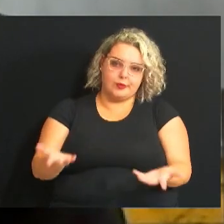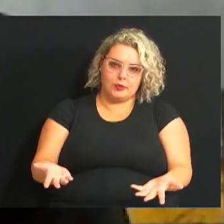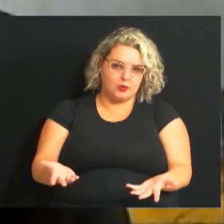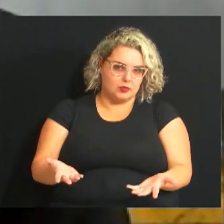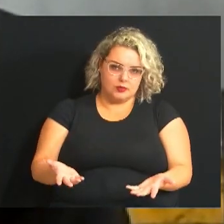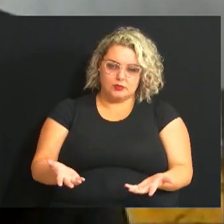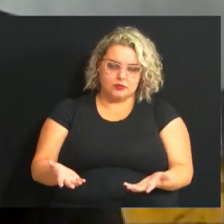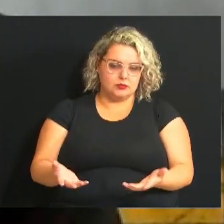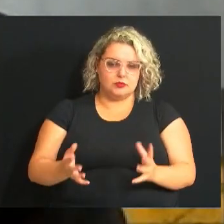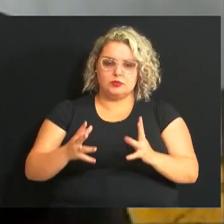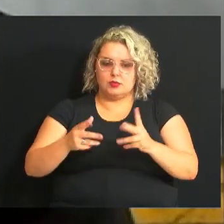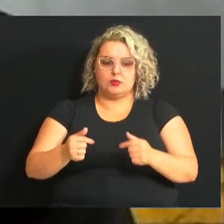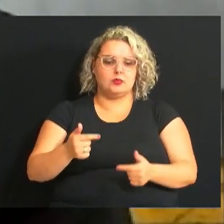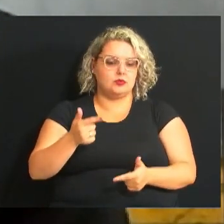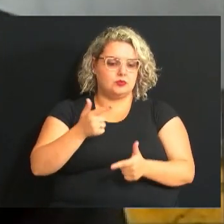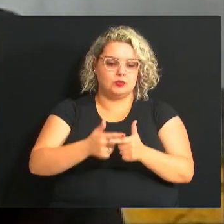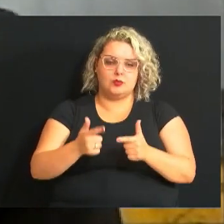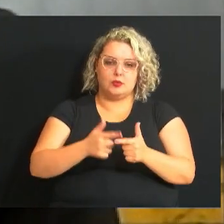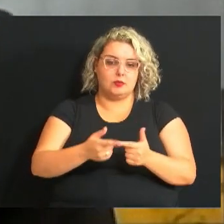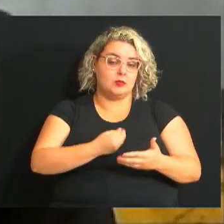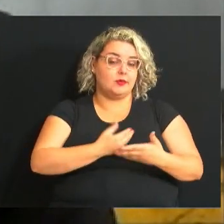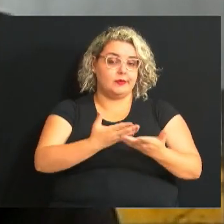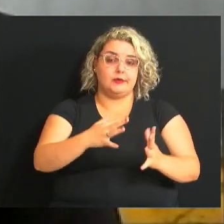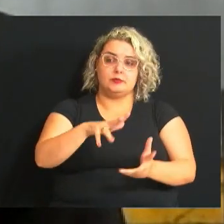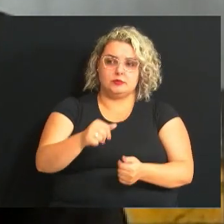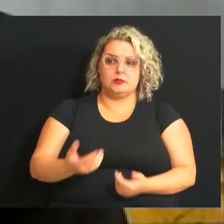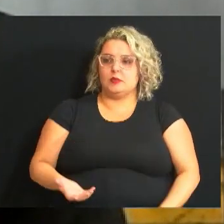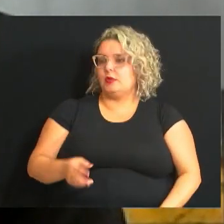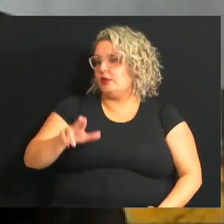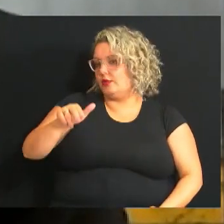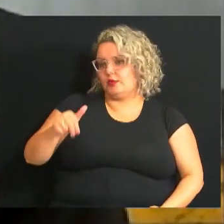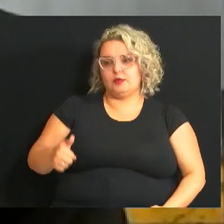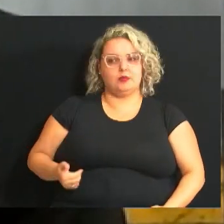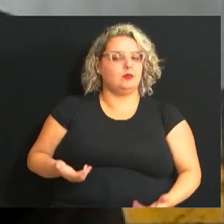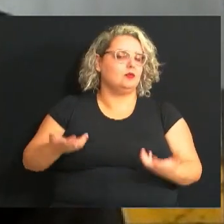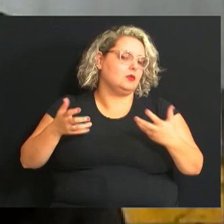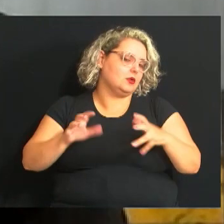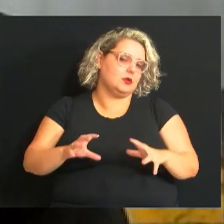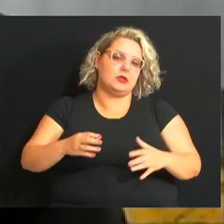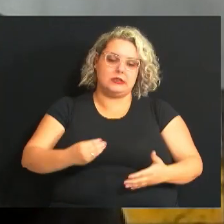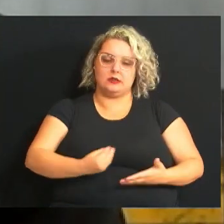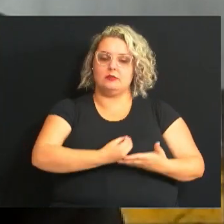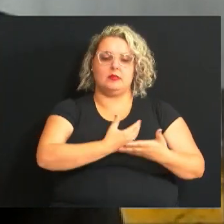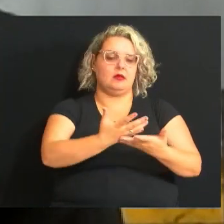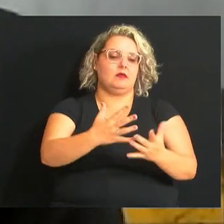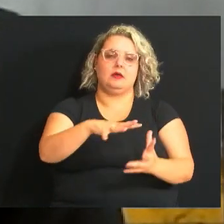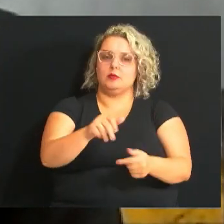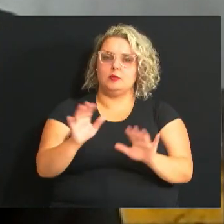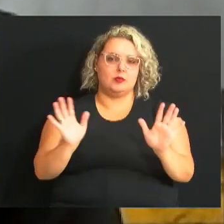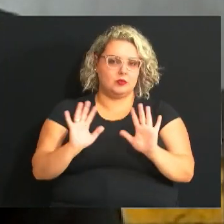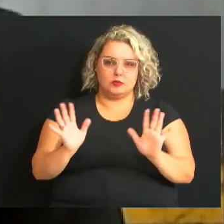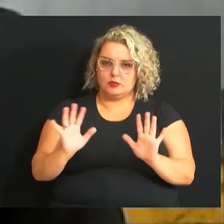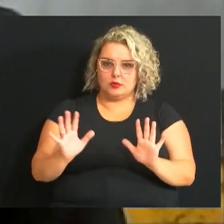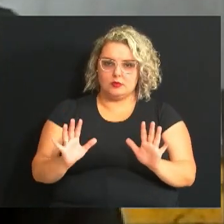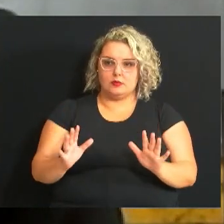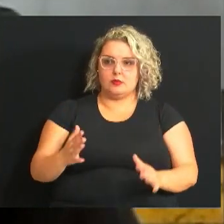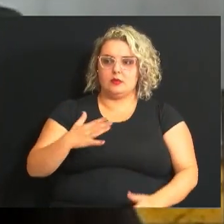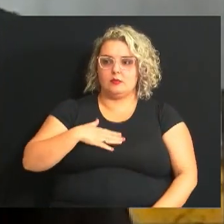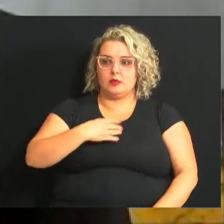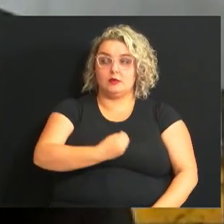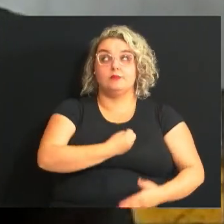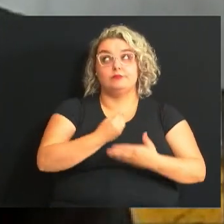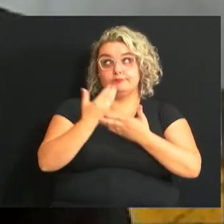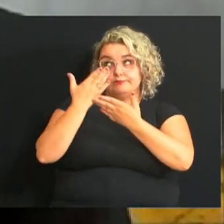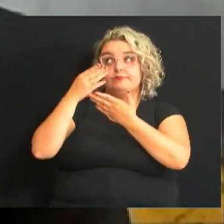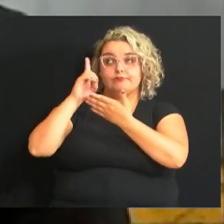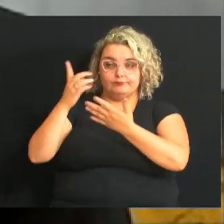do mundo. E eu nunca quis entregar minha vida à circunstância do mundo, porque se a gente for dar o lado